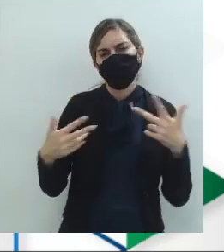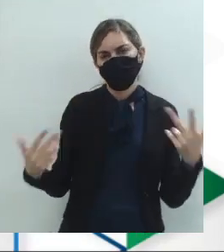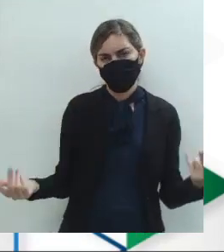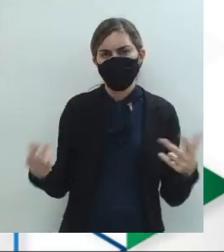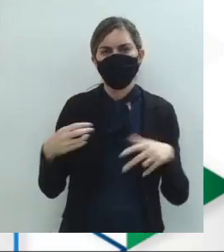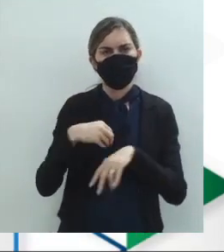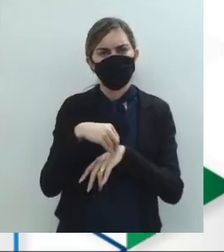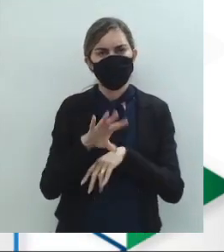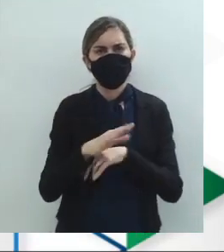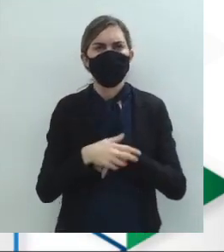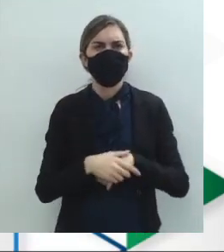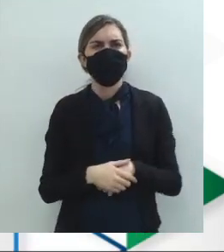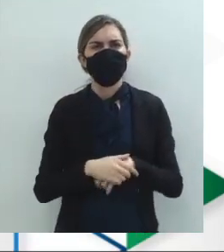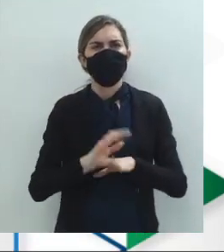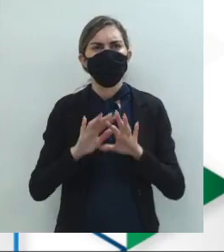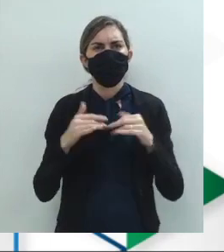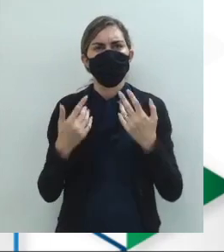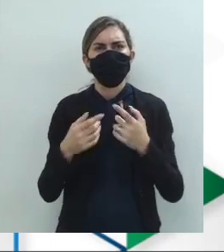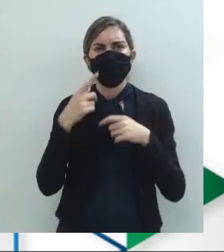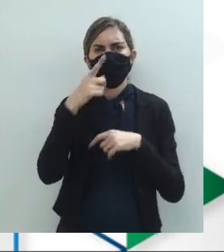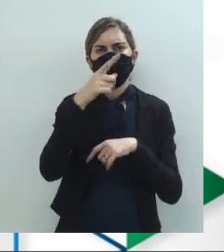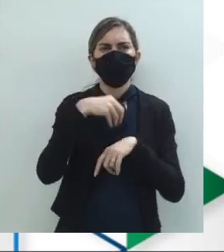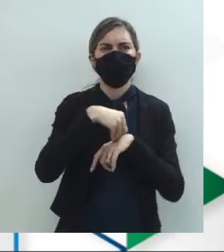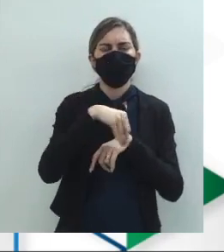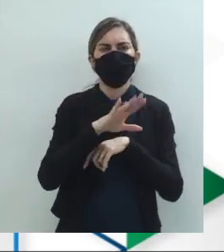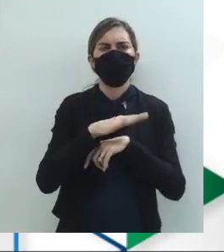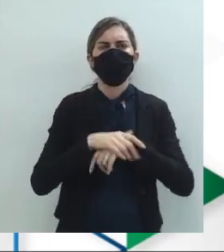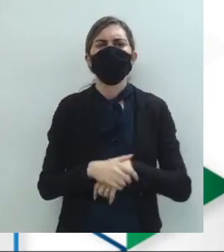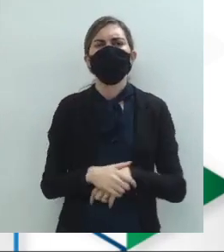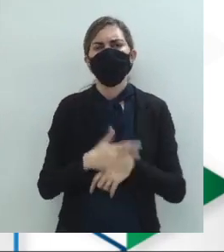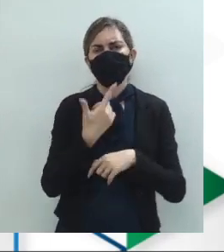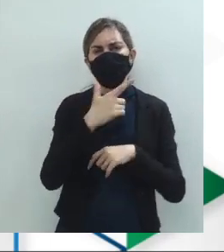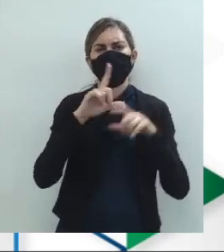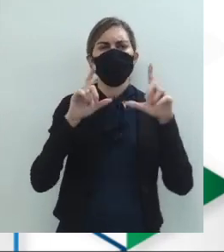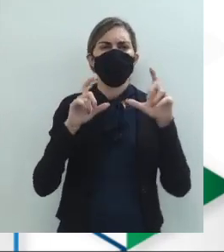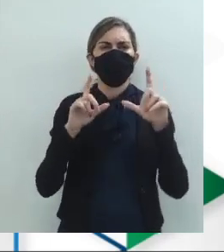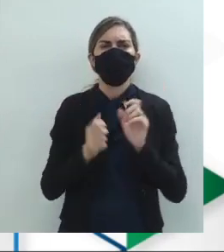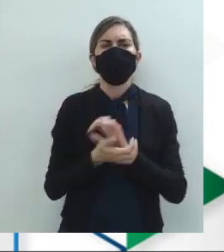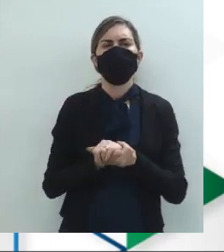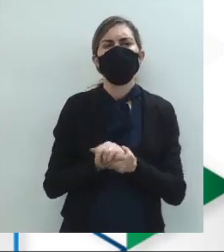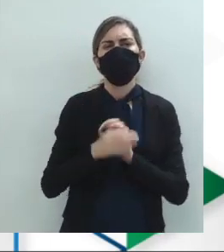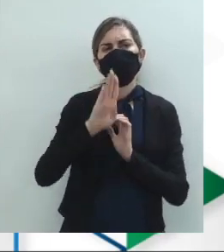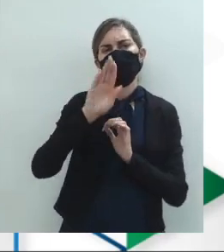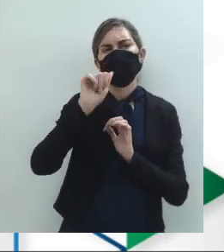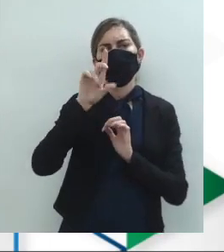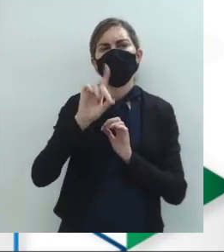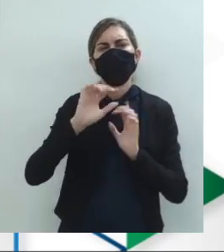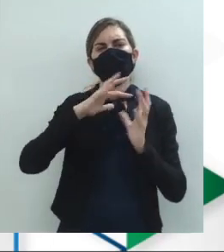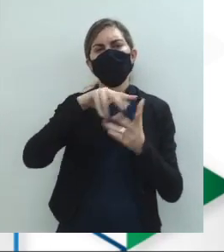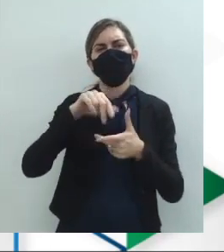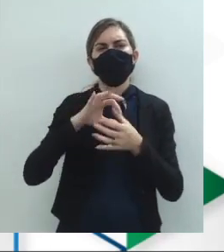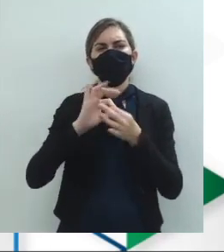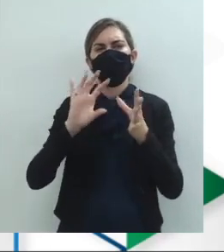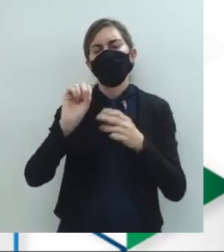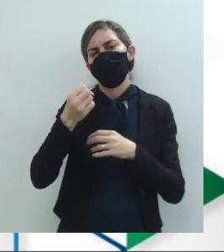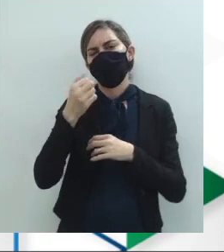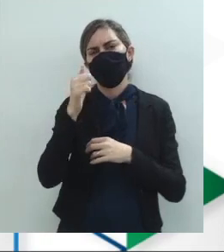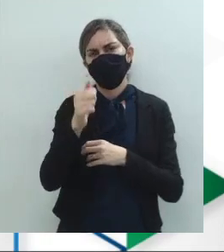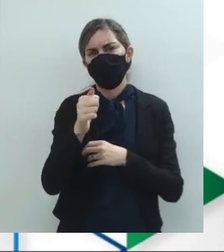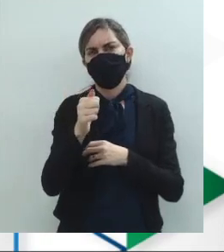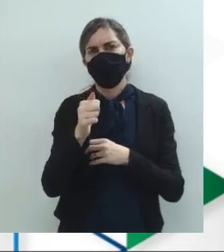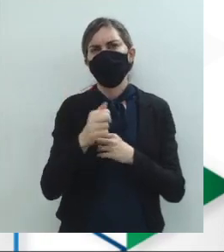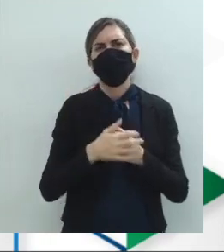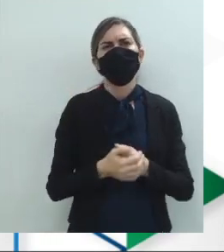nos dizer. Então, aqui, essa outra foto, a gente tem uma foto da banda Mundo Livre S.A., na foto da